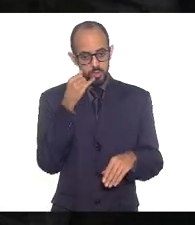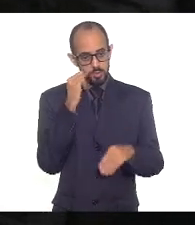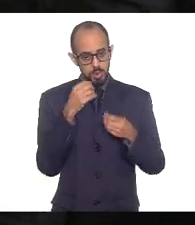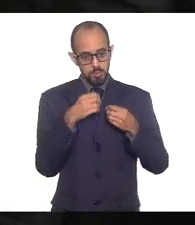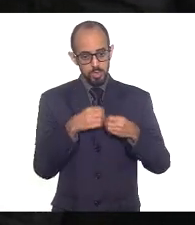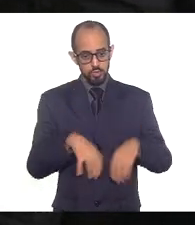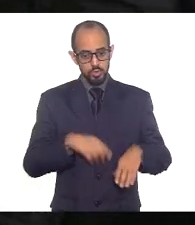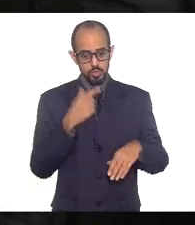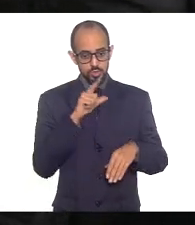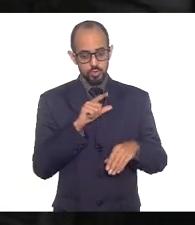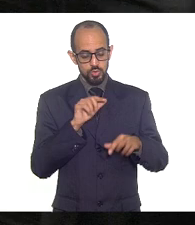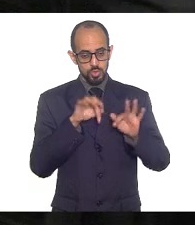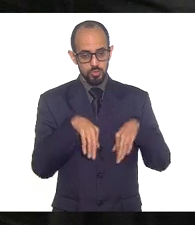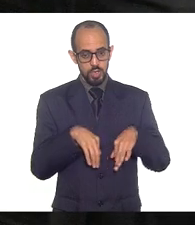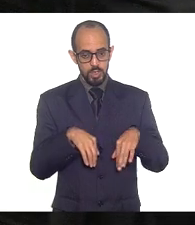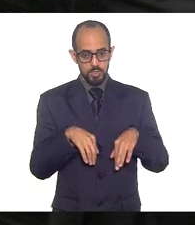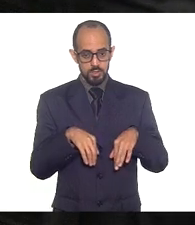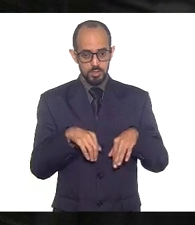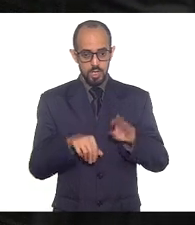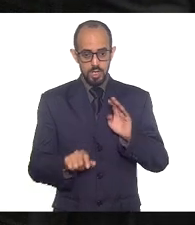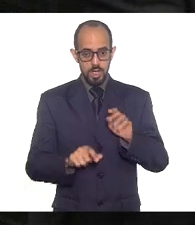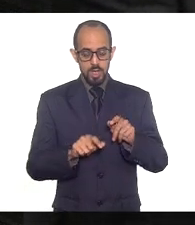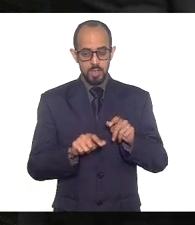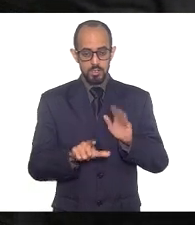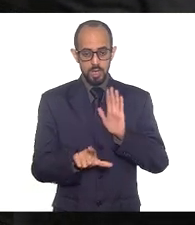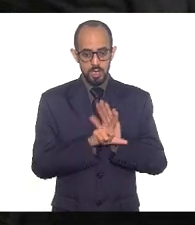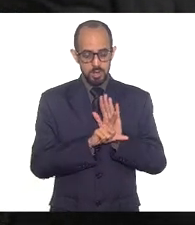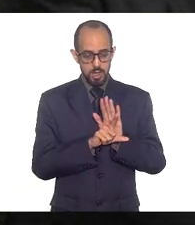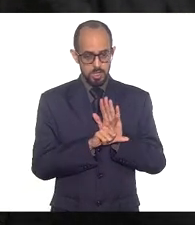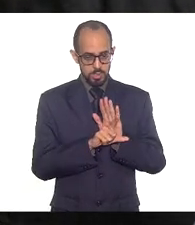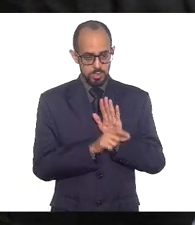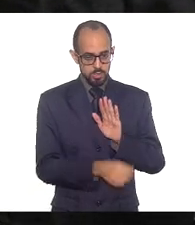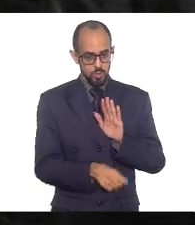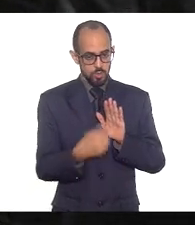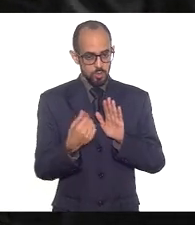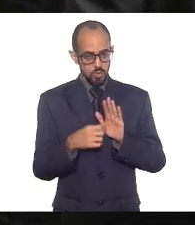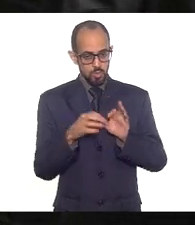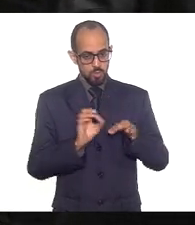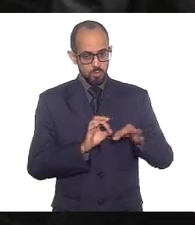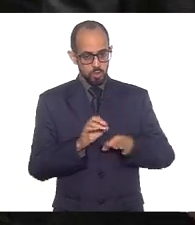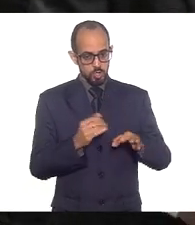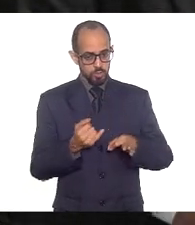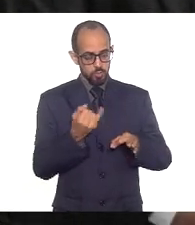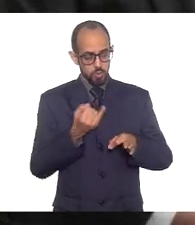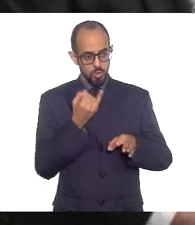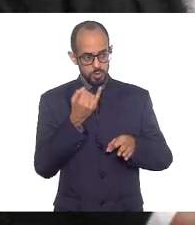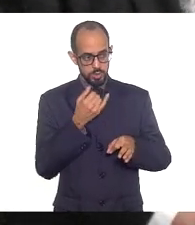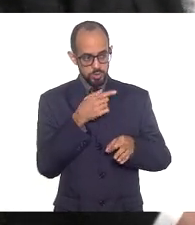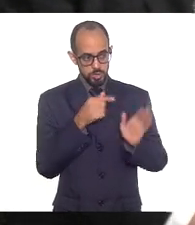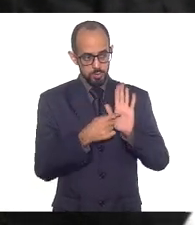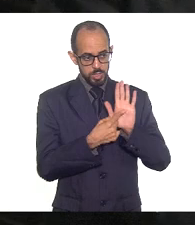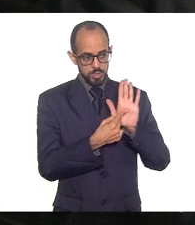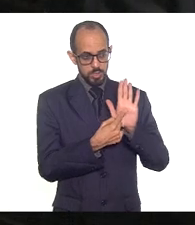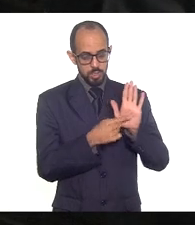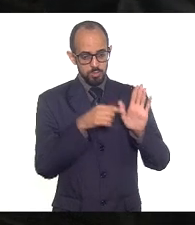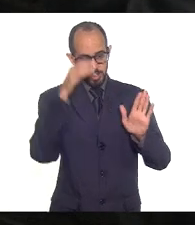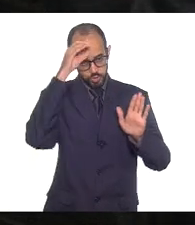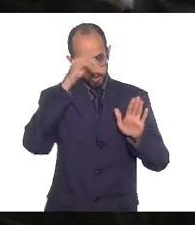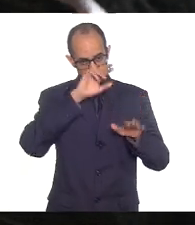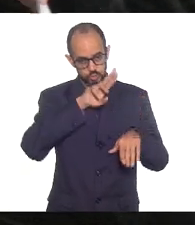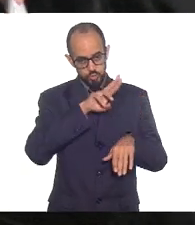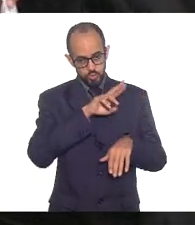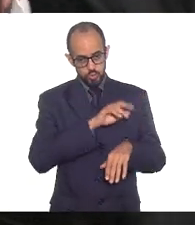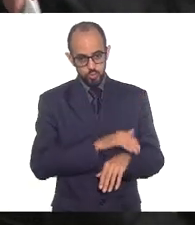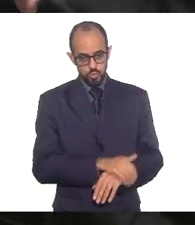e a gente conseguir terminar essa legislatura com esse projeto tão importante e Fundamental apresentado pela tia